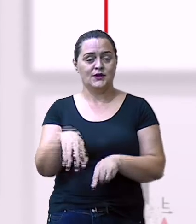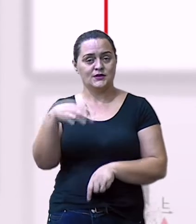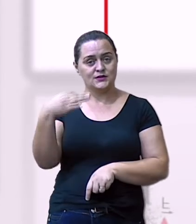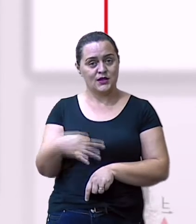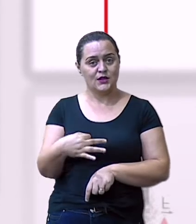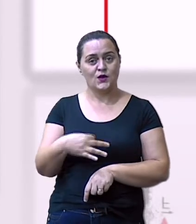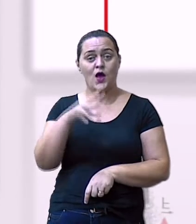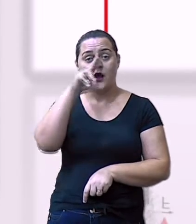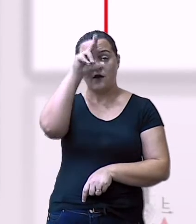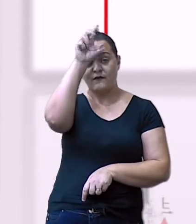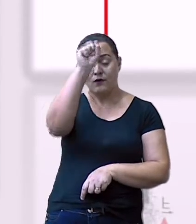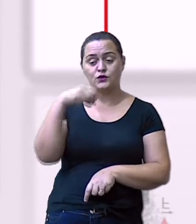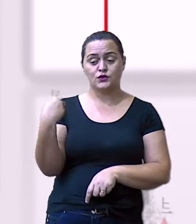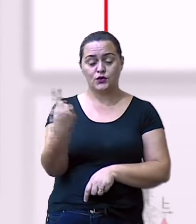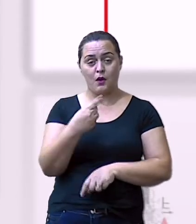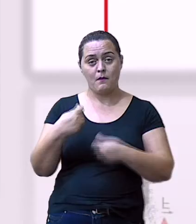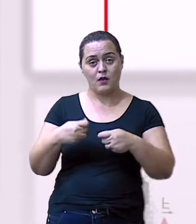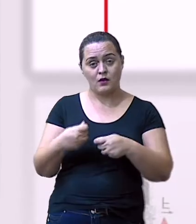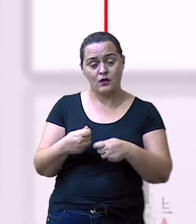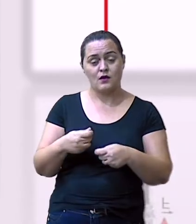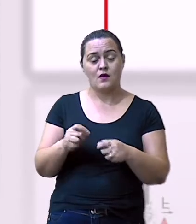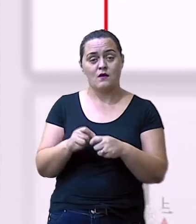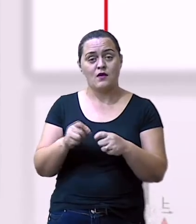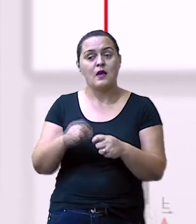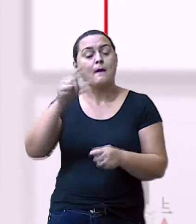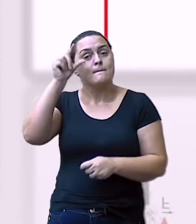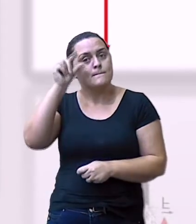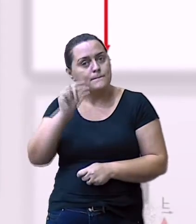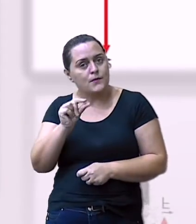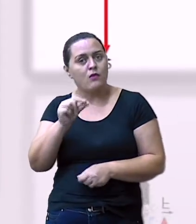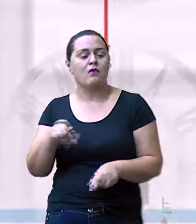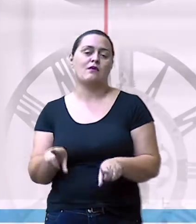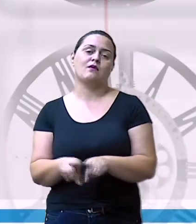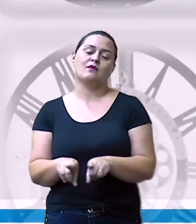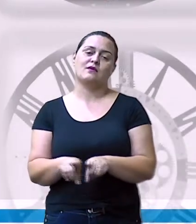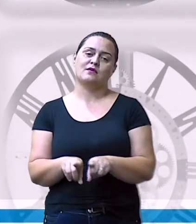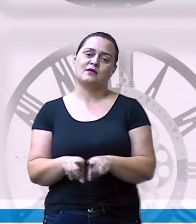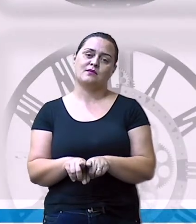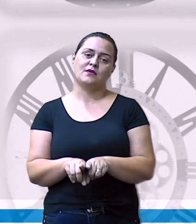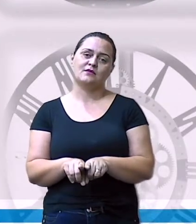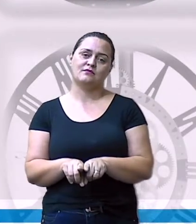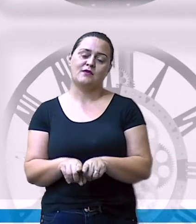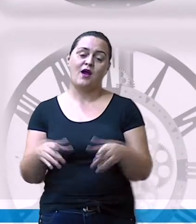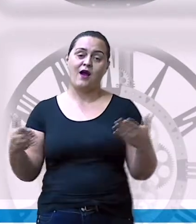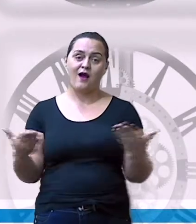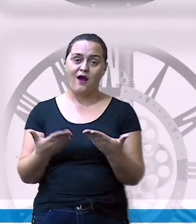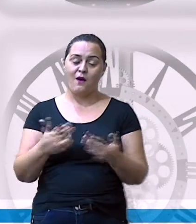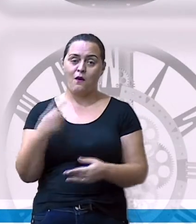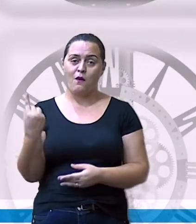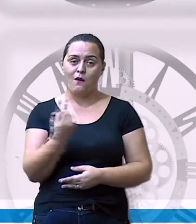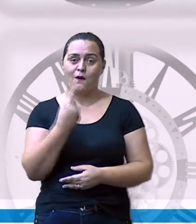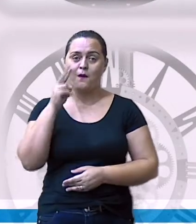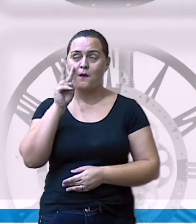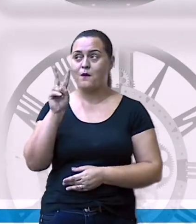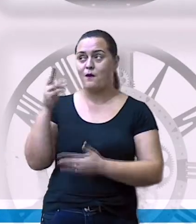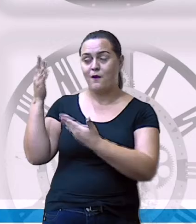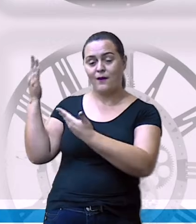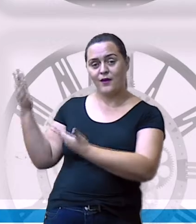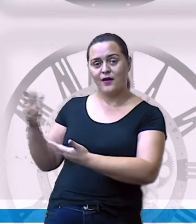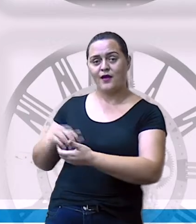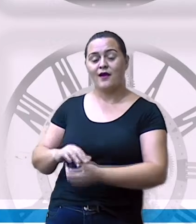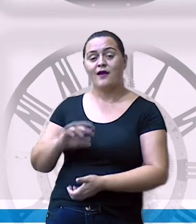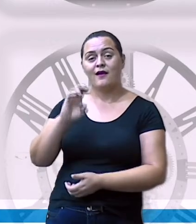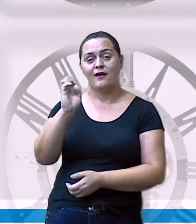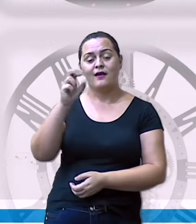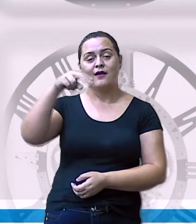disso tudo? Vamos falar um pouco das engrenagens. Vem comigo aqui. Lá nós falamos que